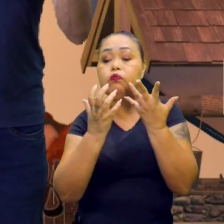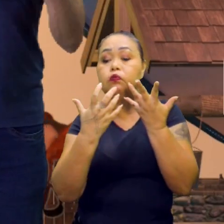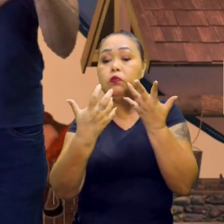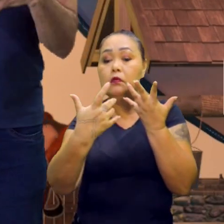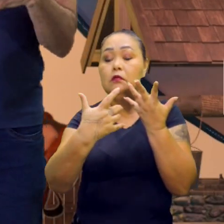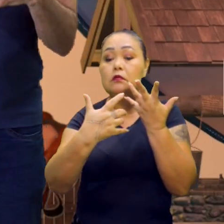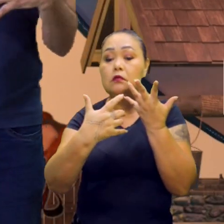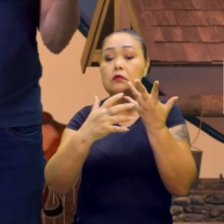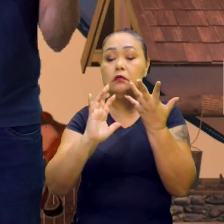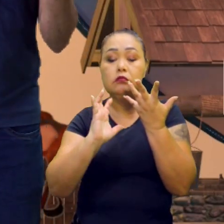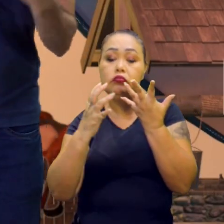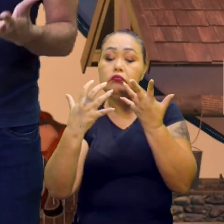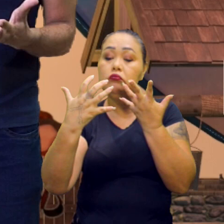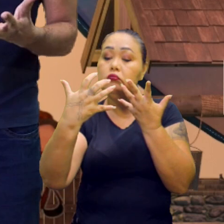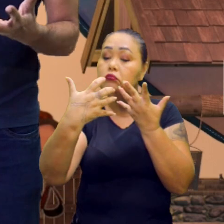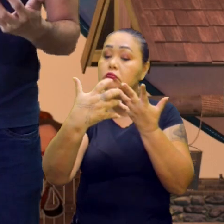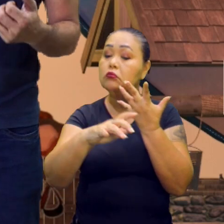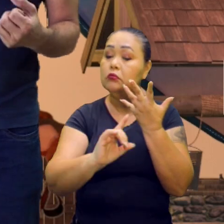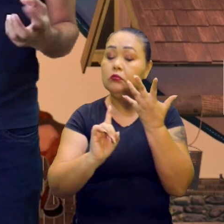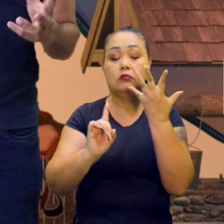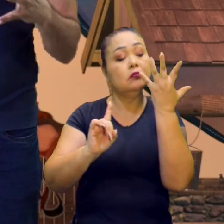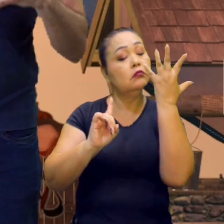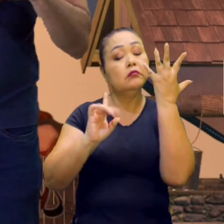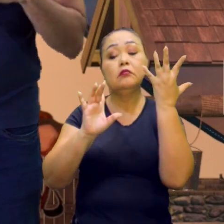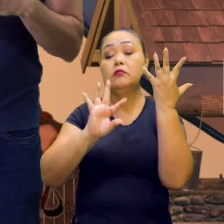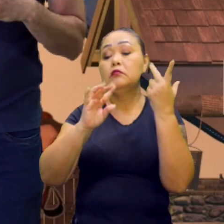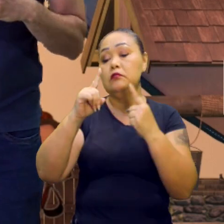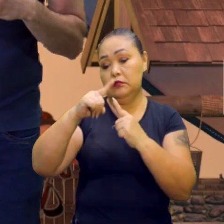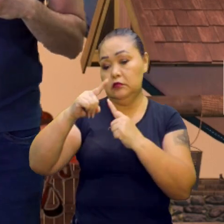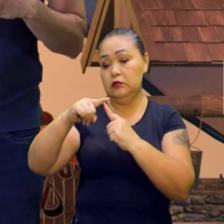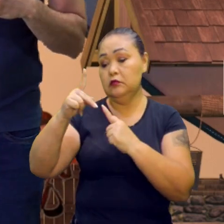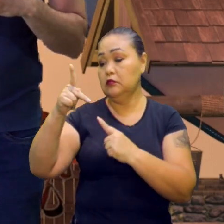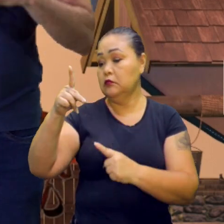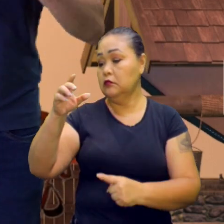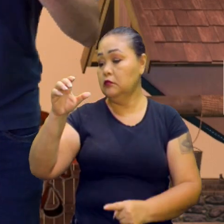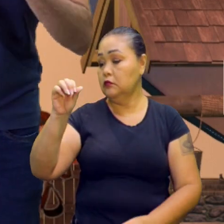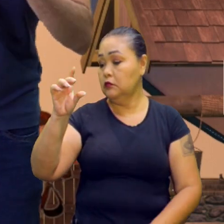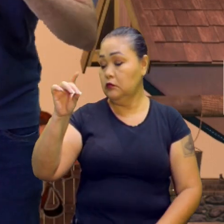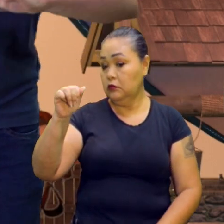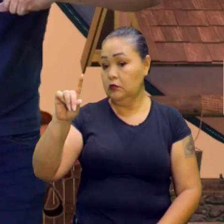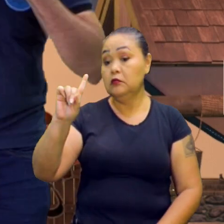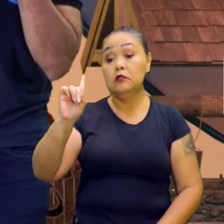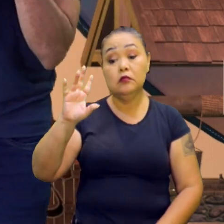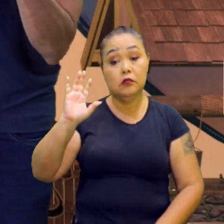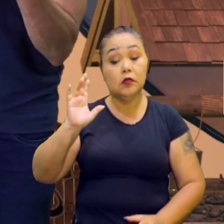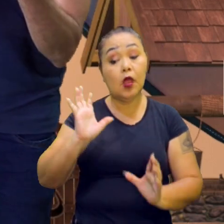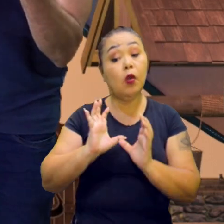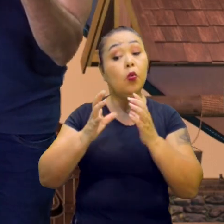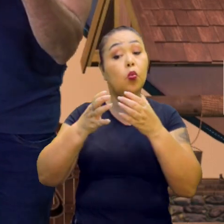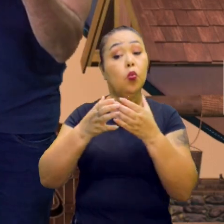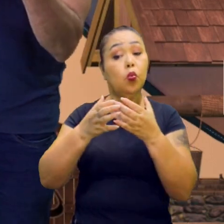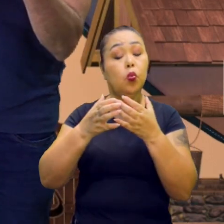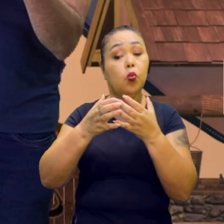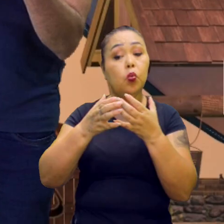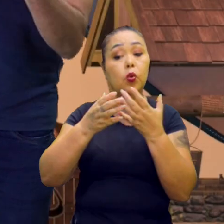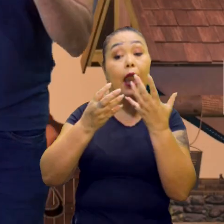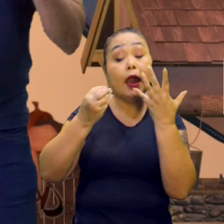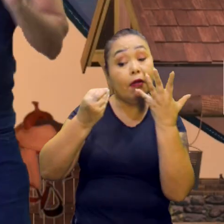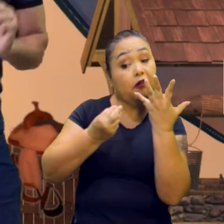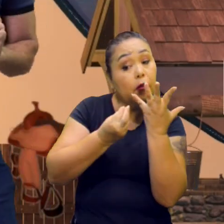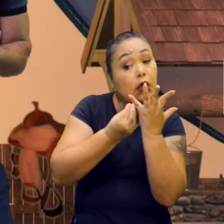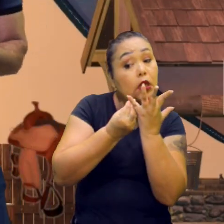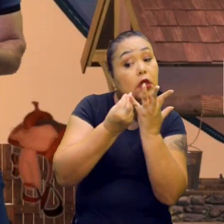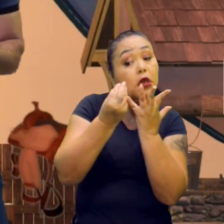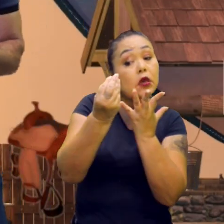os conjuntos, os tipos de poda, é formação. Só que é uma formação induzida.